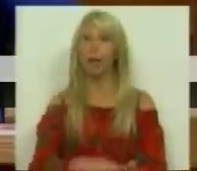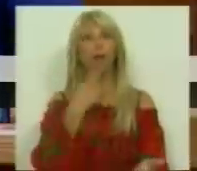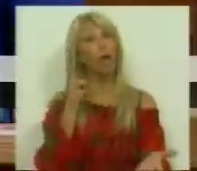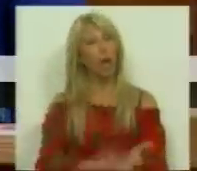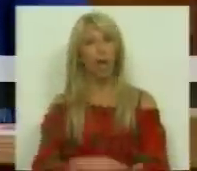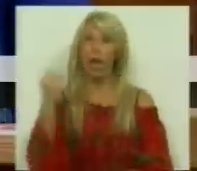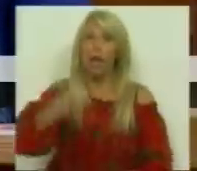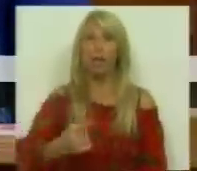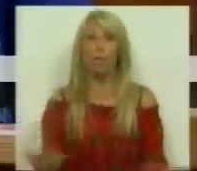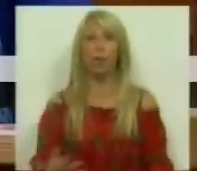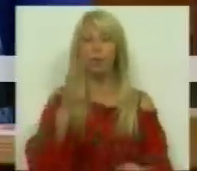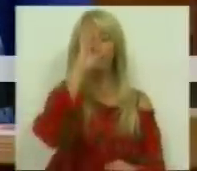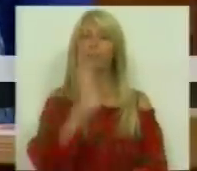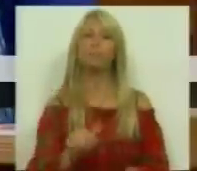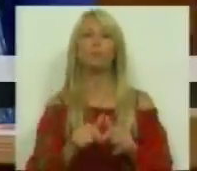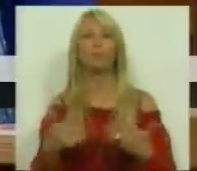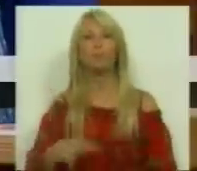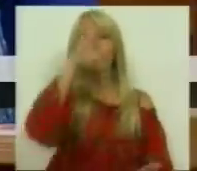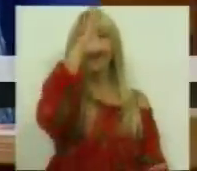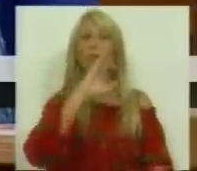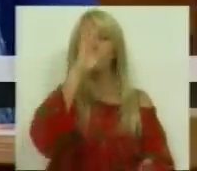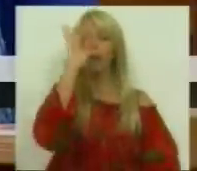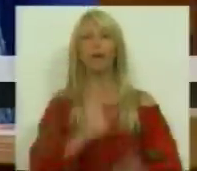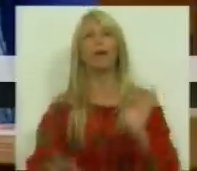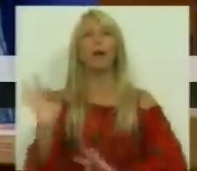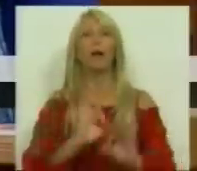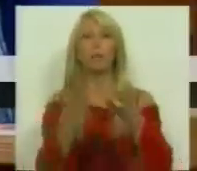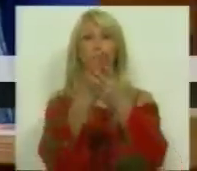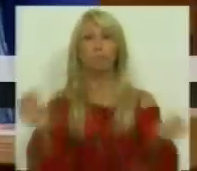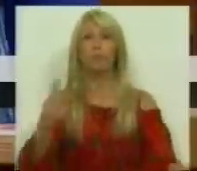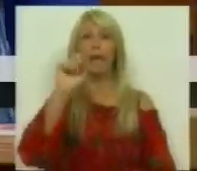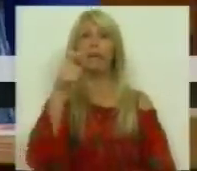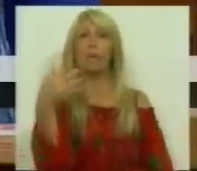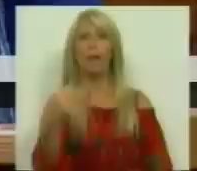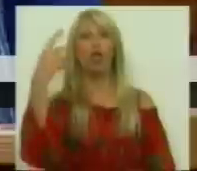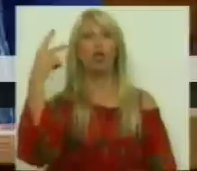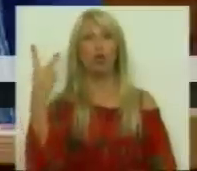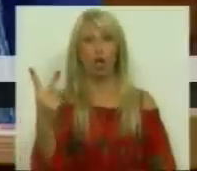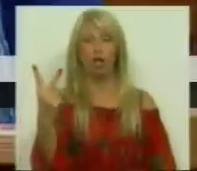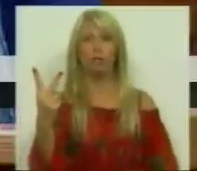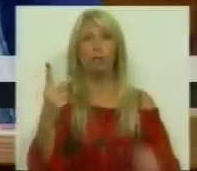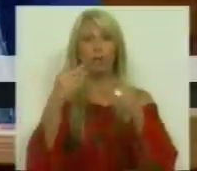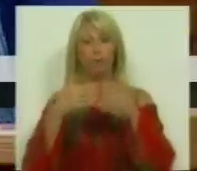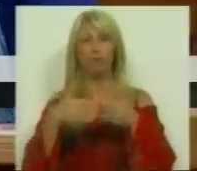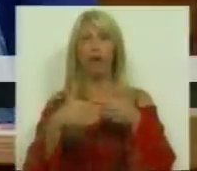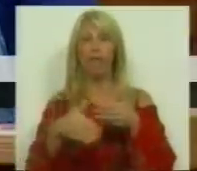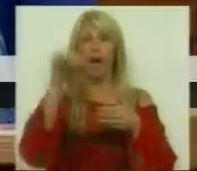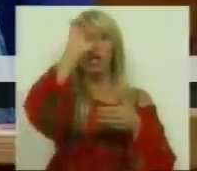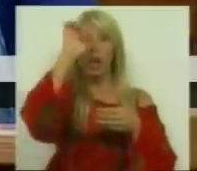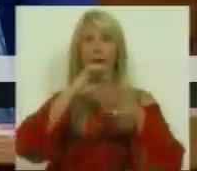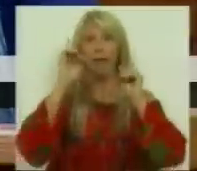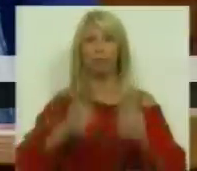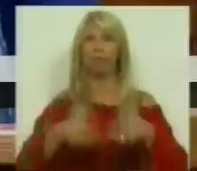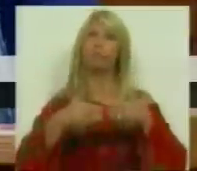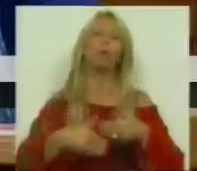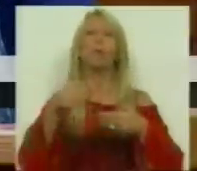impõe-se. Sabemos hoje que o Governo planeou a extinção da RTP2 a partir de janeiro próximo. Guilherme